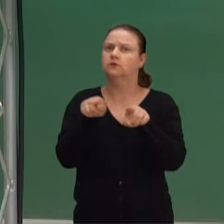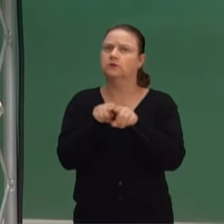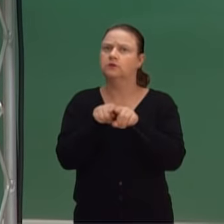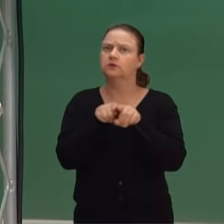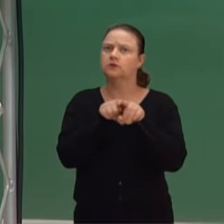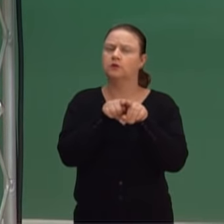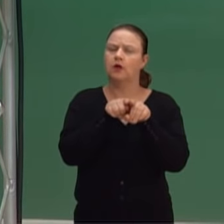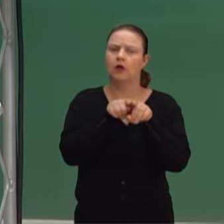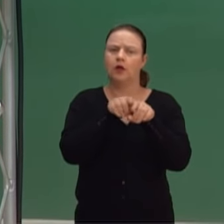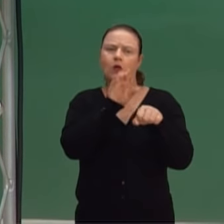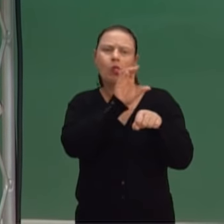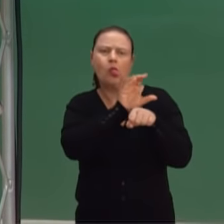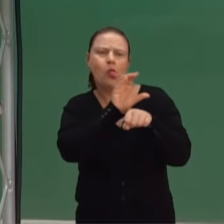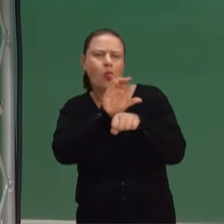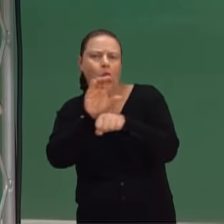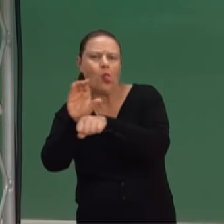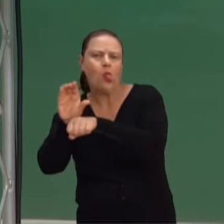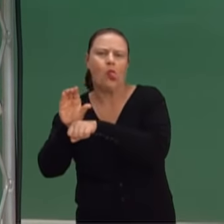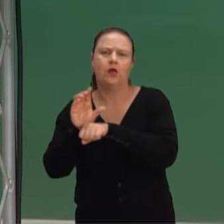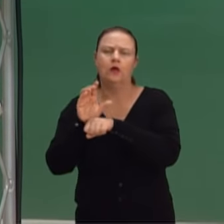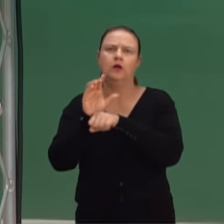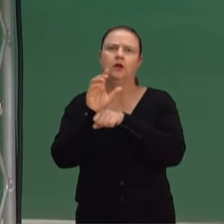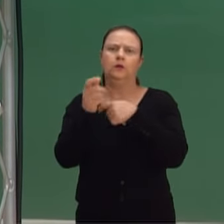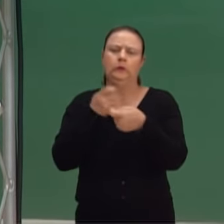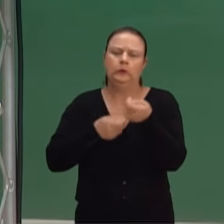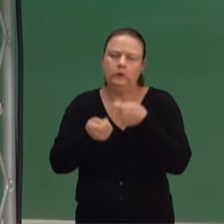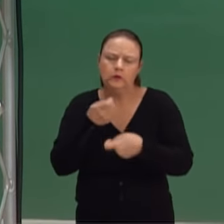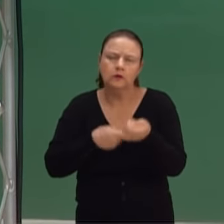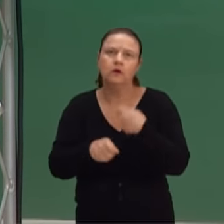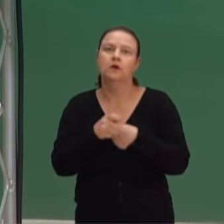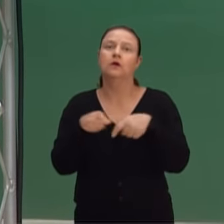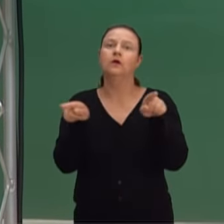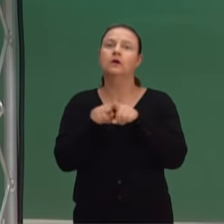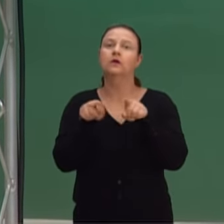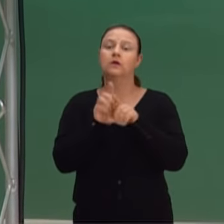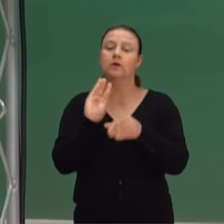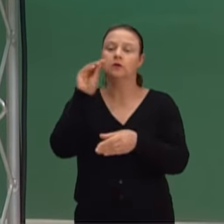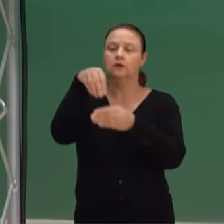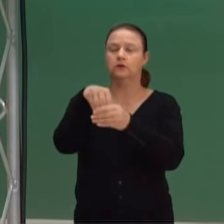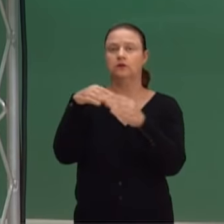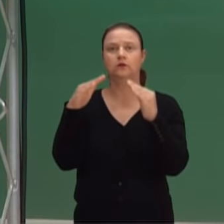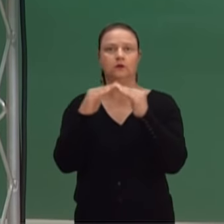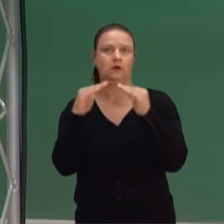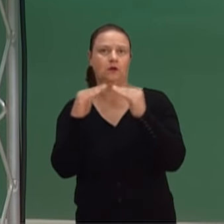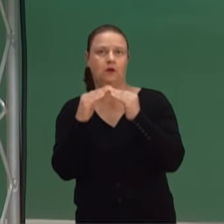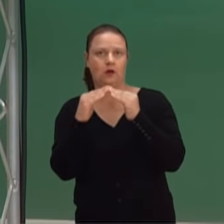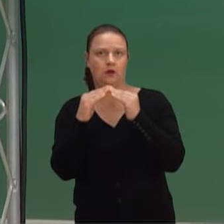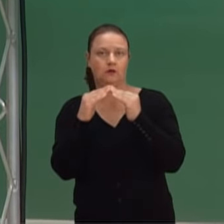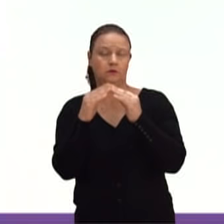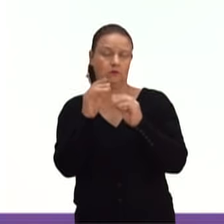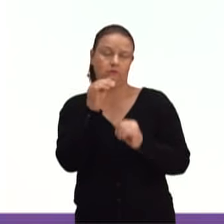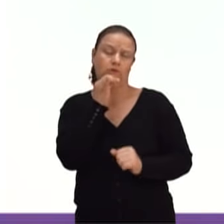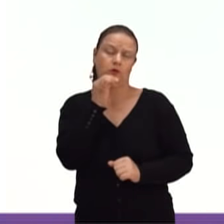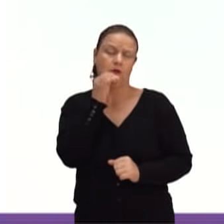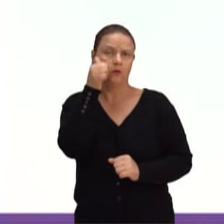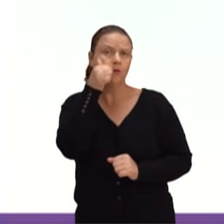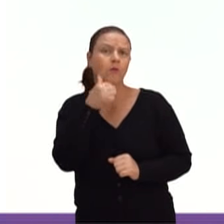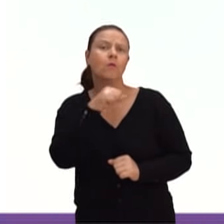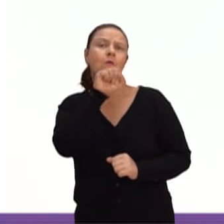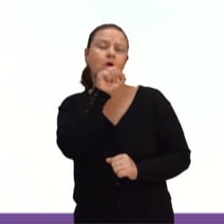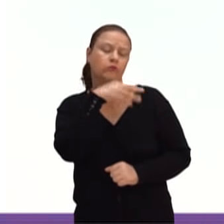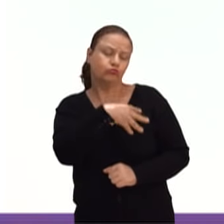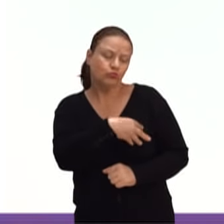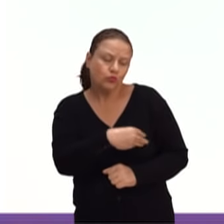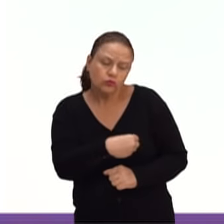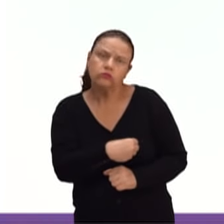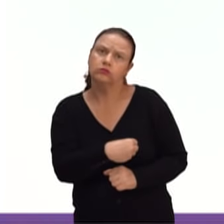E aí entra a ama de leite. Lembra disso? Então, quando a gente fala em escravidão, deixa de pensar um